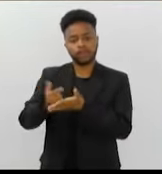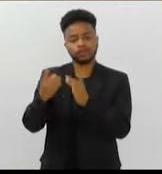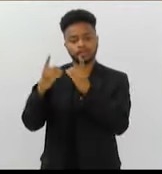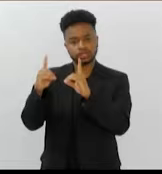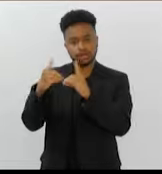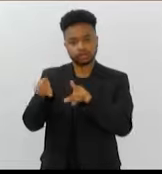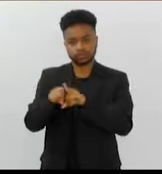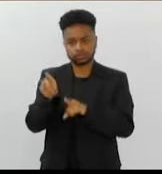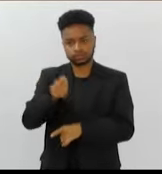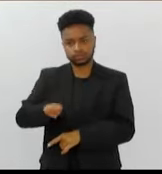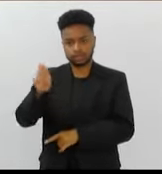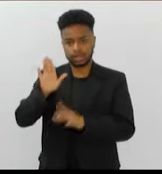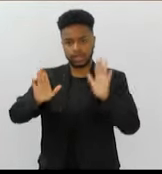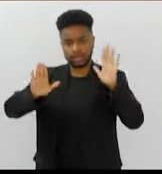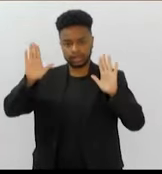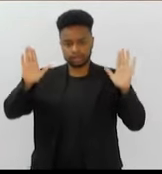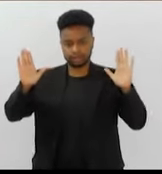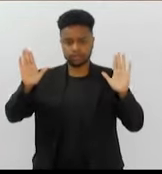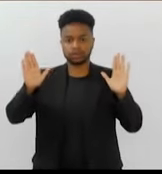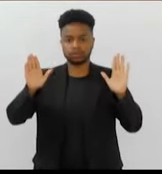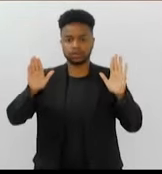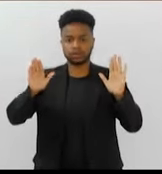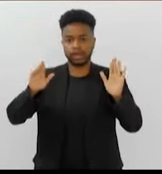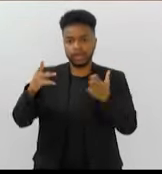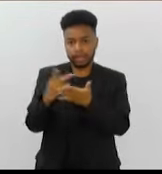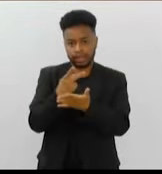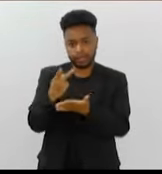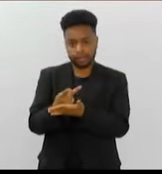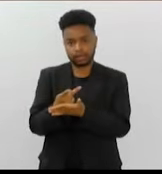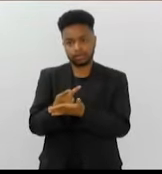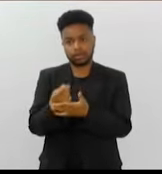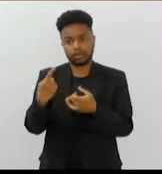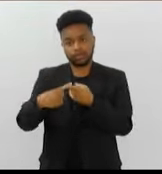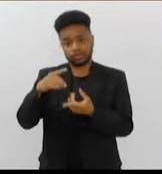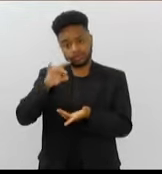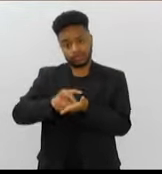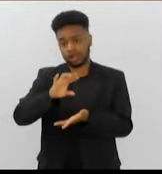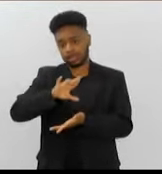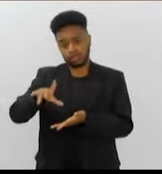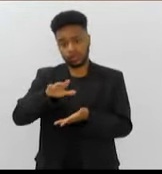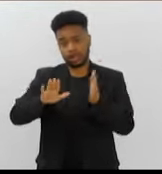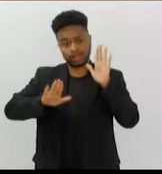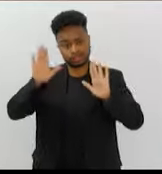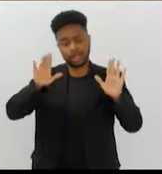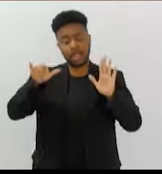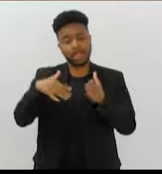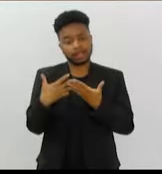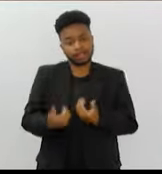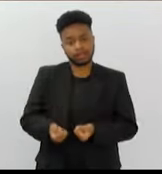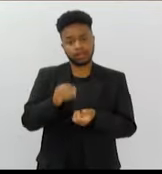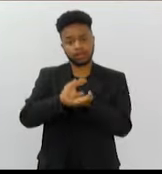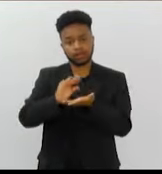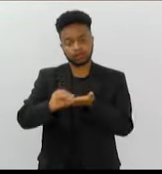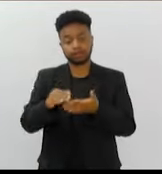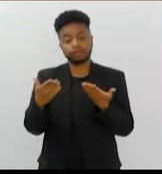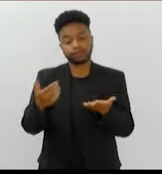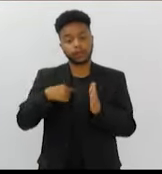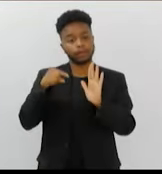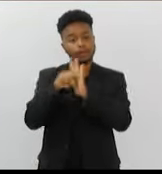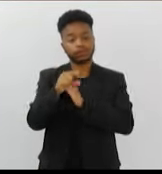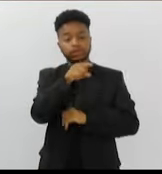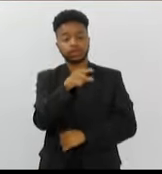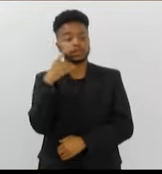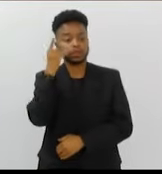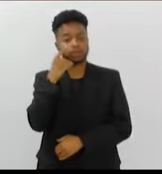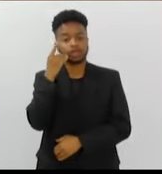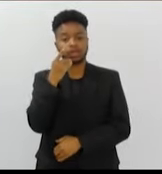uma licitação, né, irregular, que, na verdade, não foi nem uma licitação, foi adesão a uma ata. E eu pergunto ao deputadozinho,